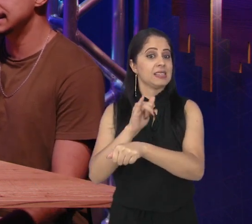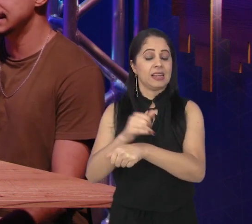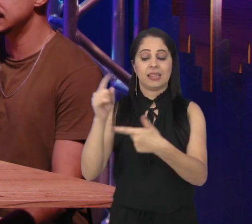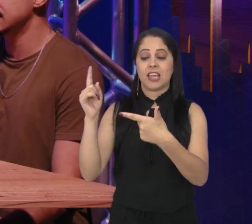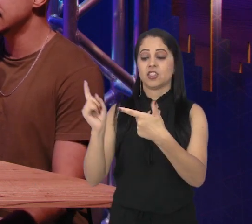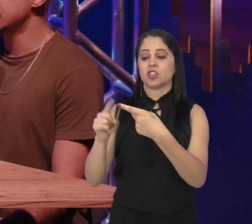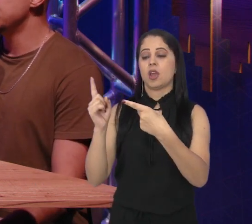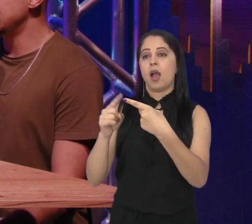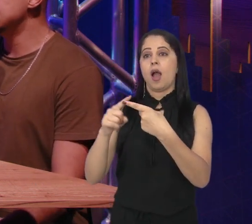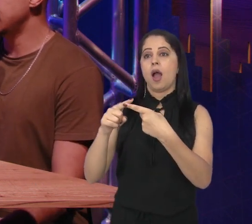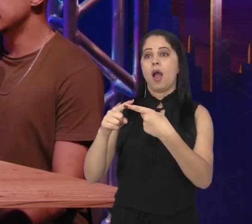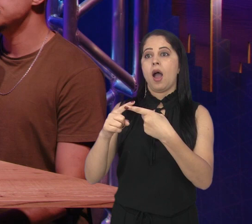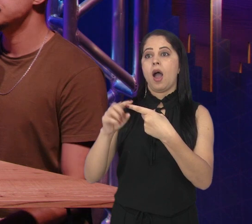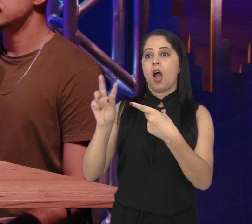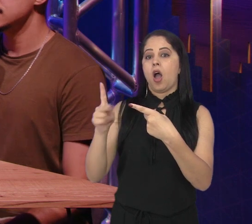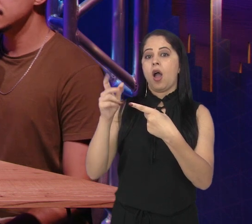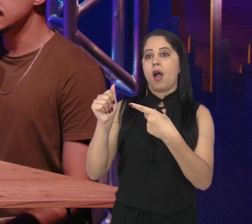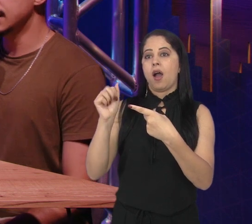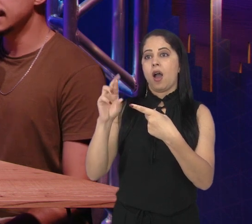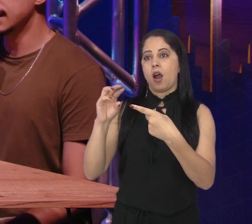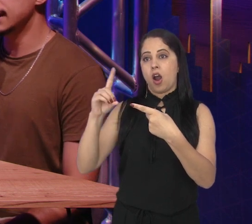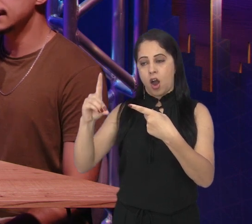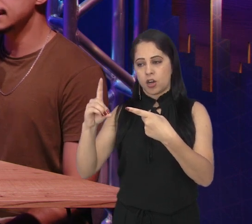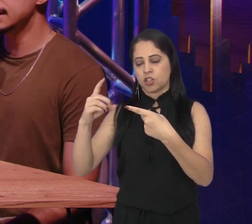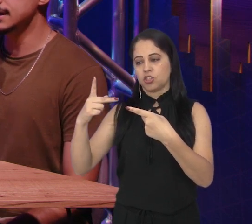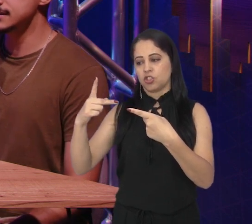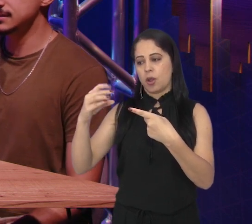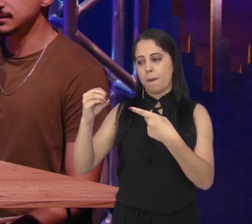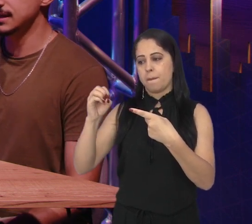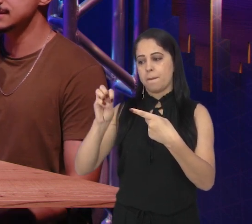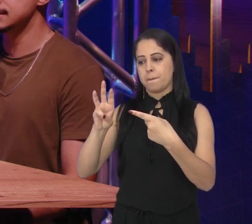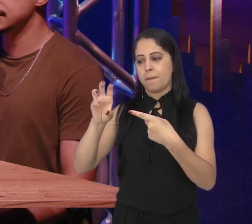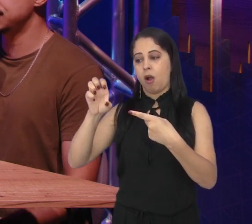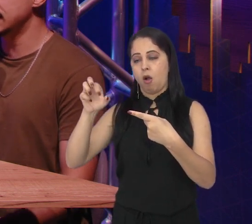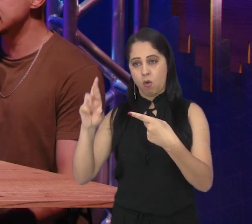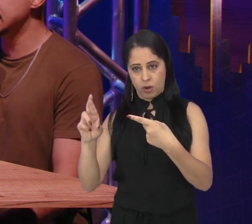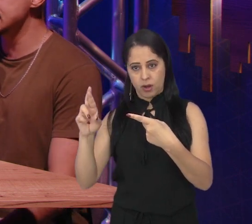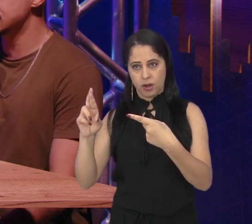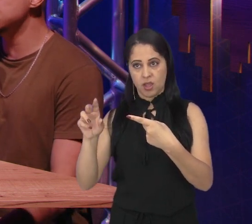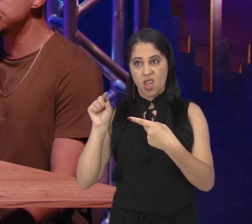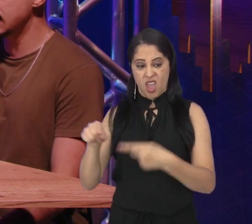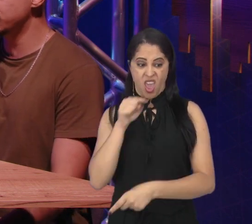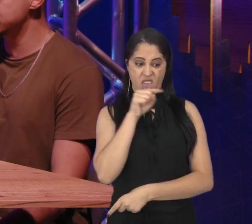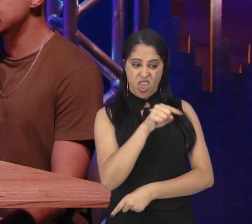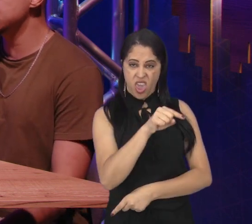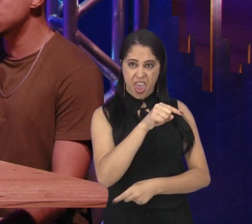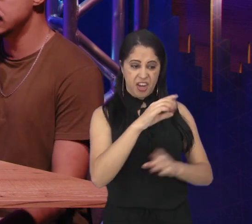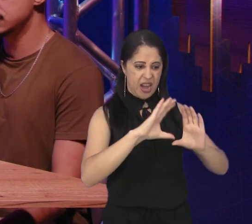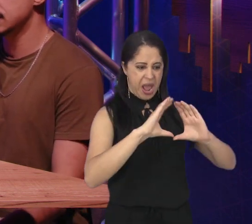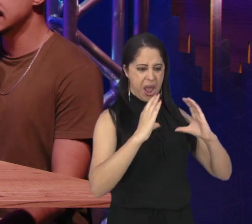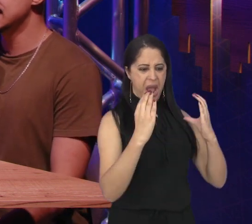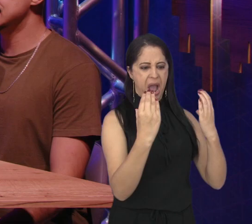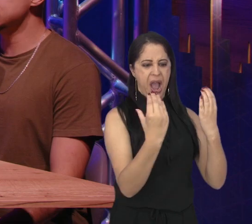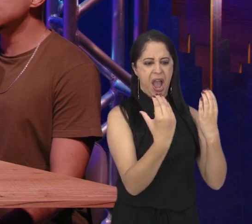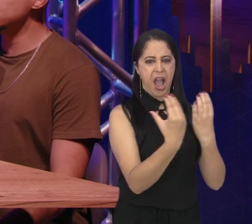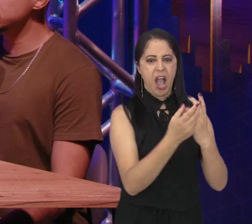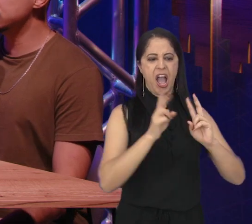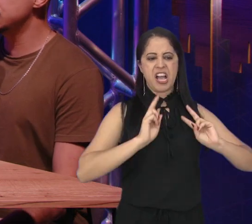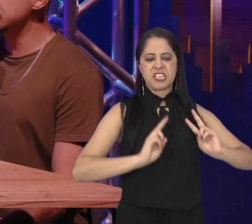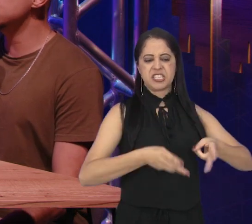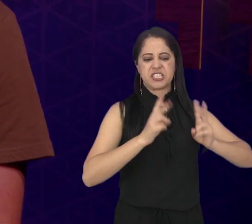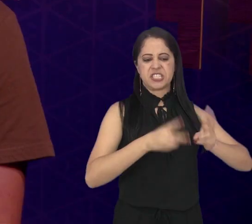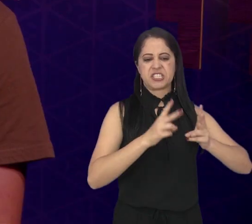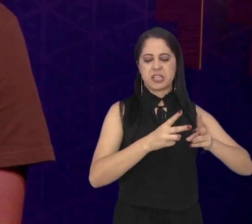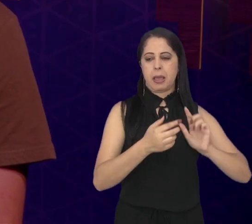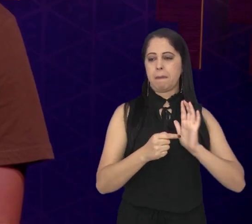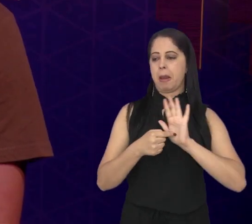Uma estratégia militar. E, assim, eles fazem questão de ficar mostrando isso. Tanto que no